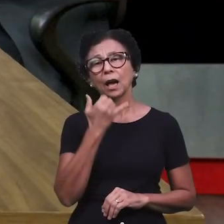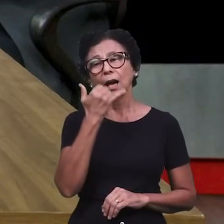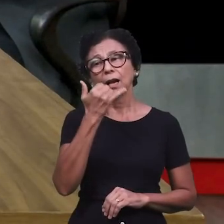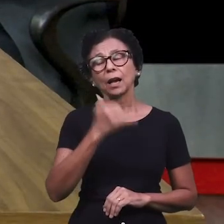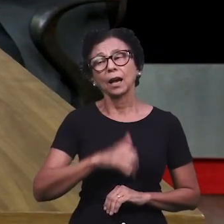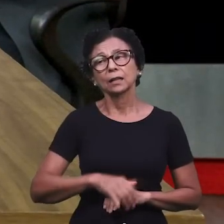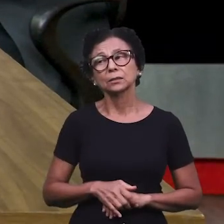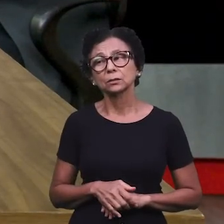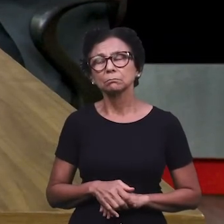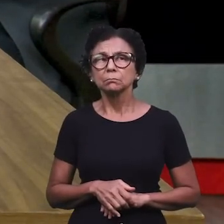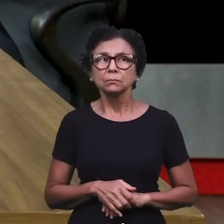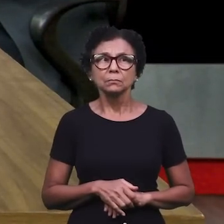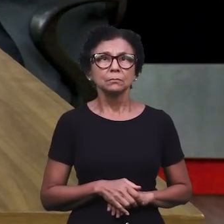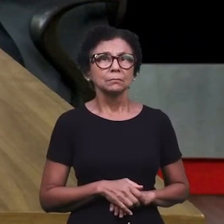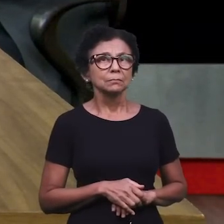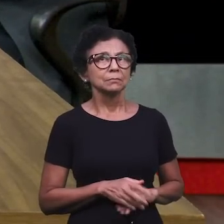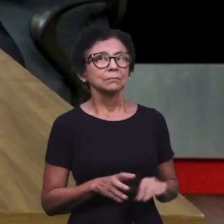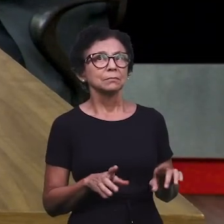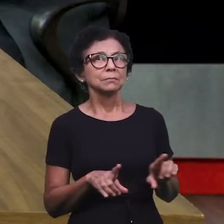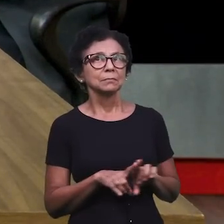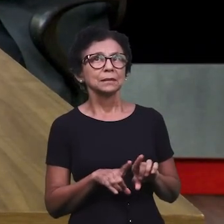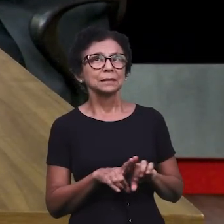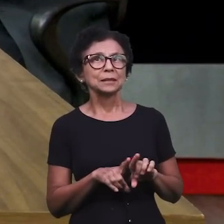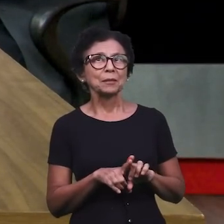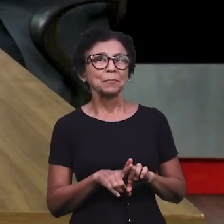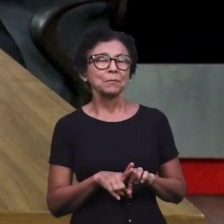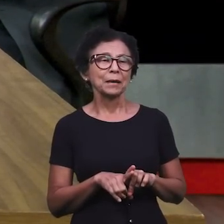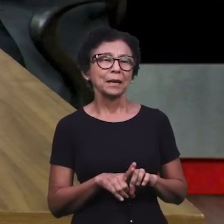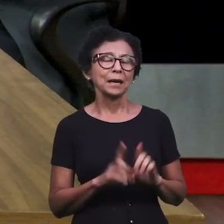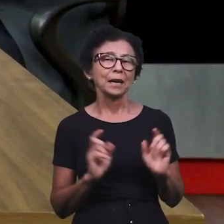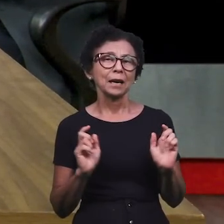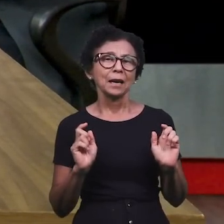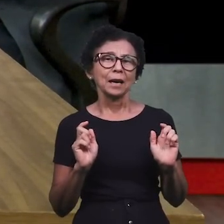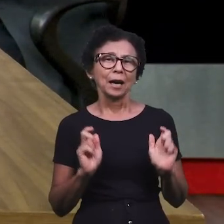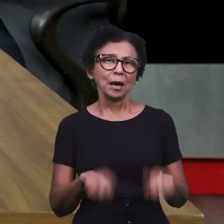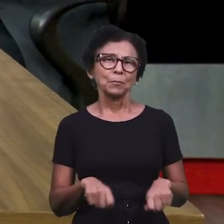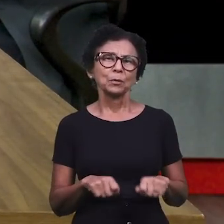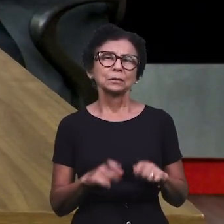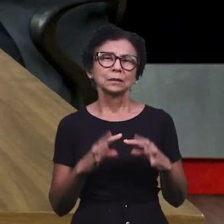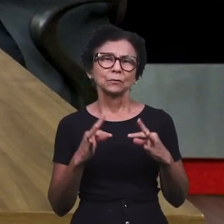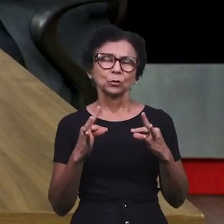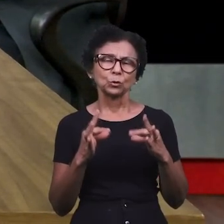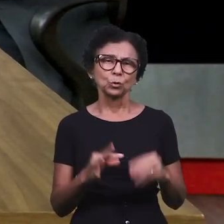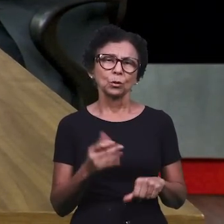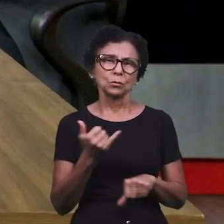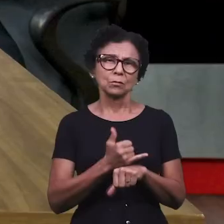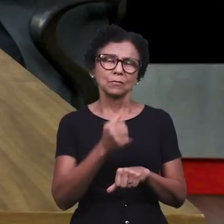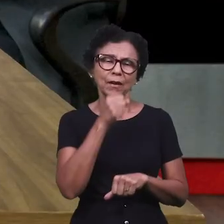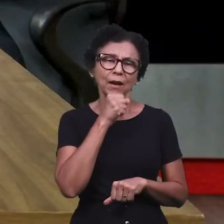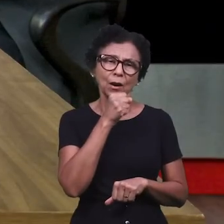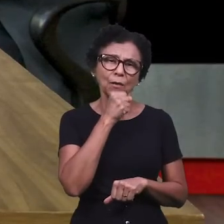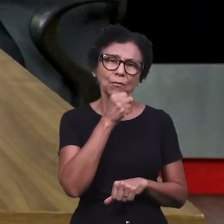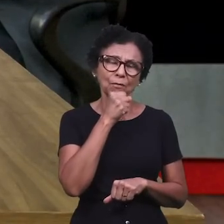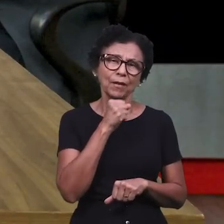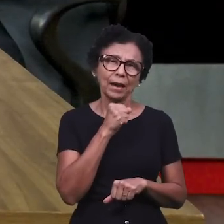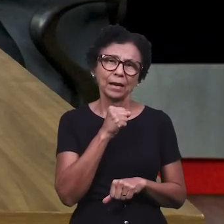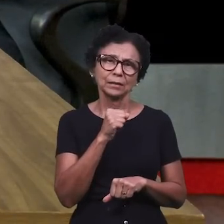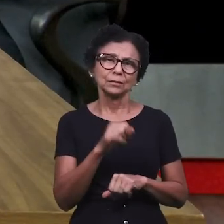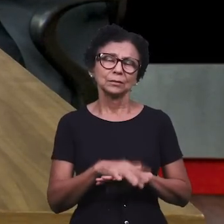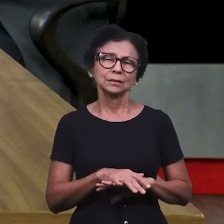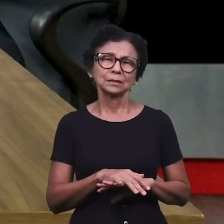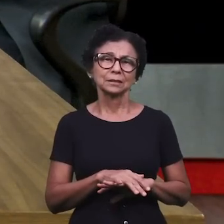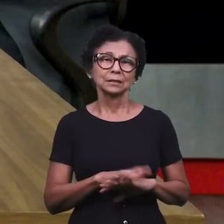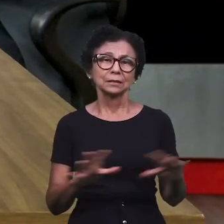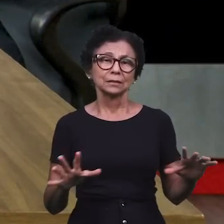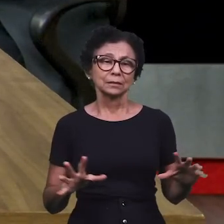mesma probabilidade de um tornado vir sobre um ferro velho, juntar todas aquelas peças e montar um Boeing. Foi esse mesmo cientista aqui. O